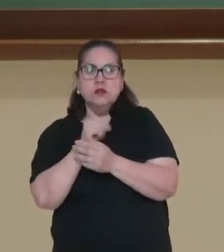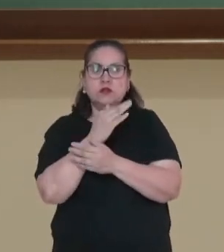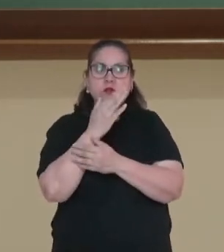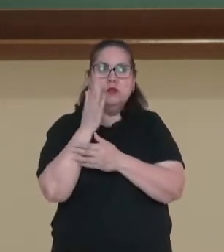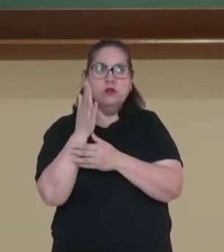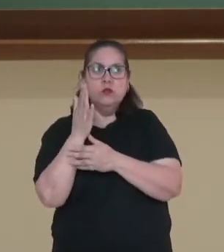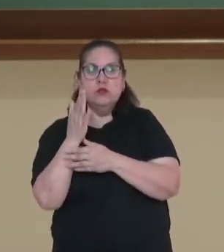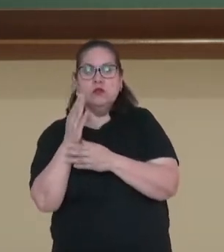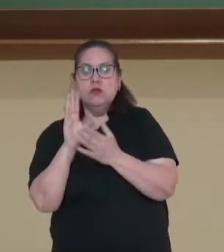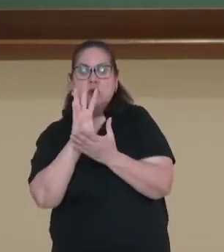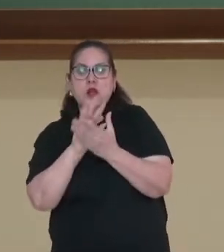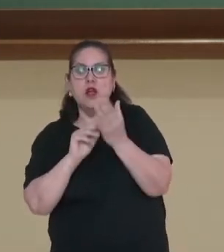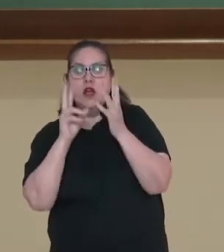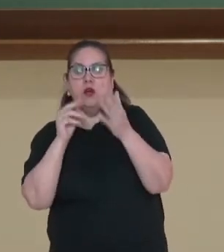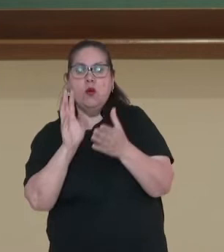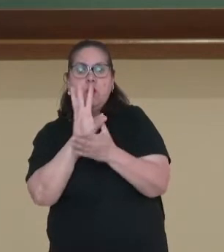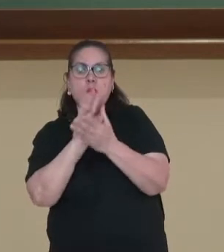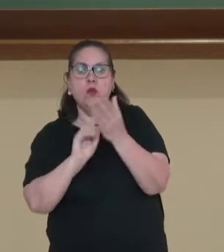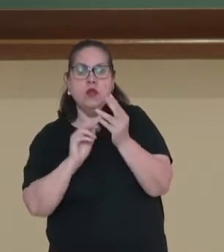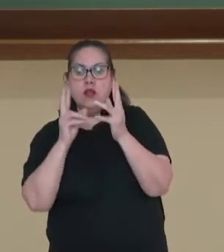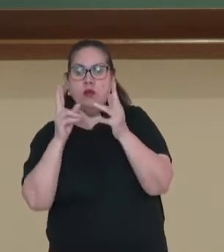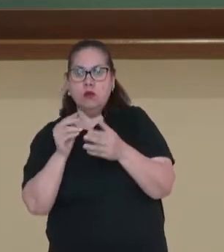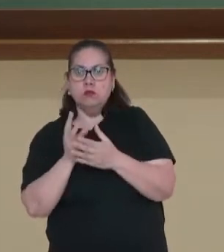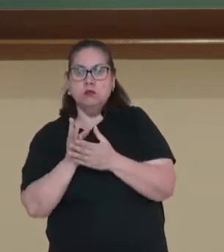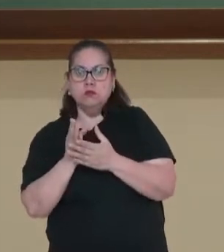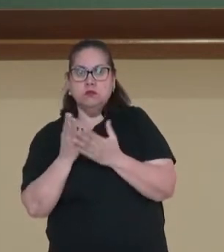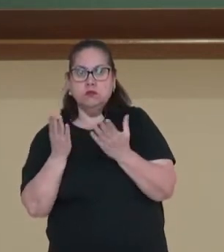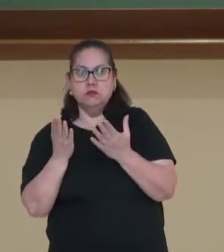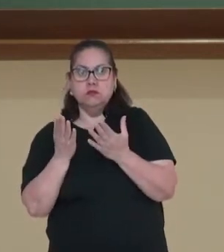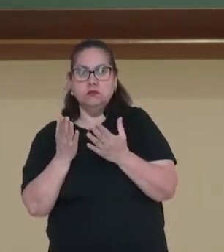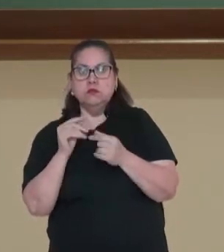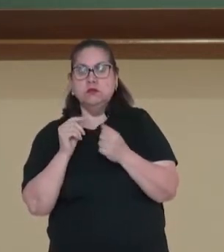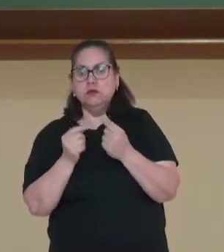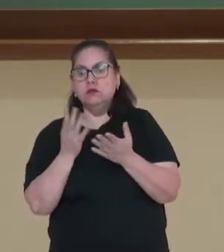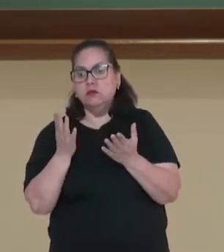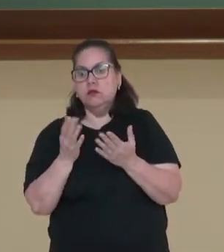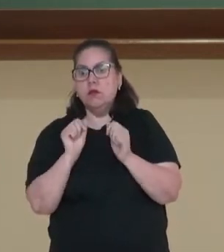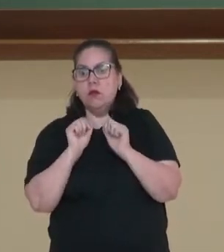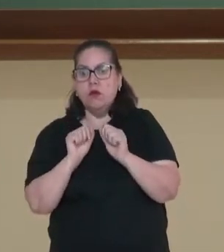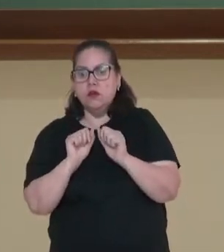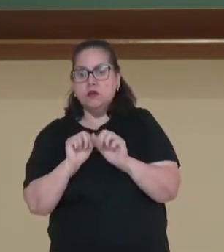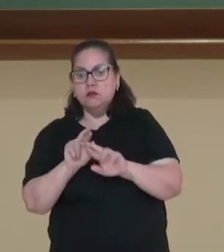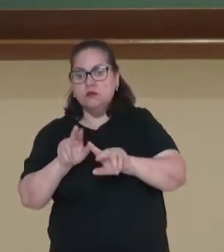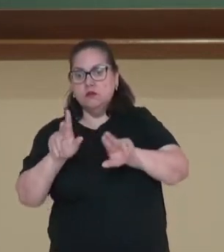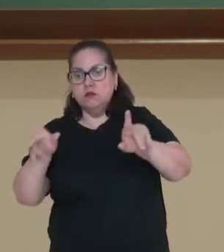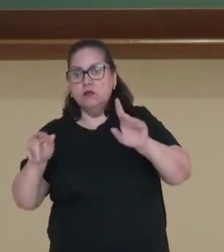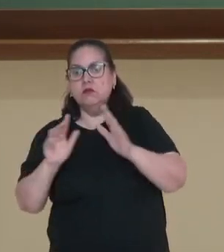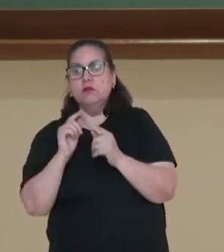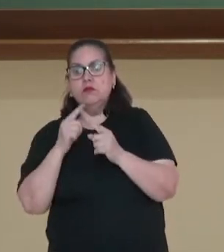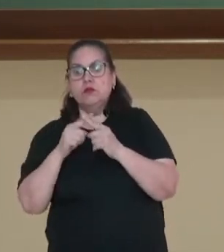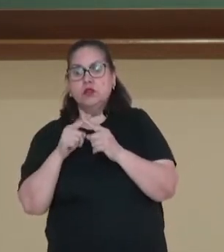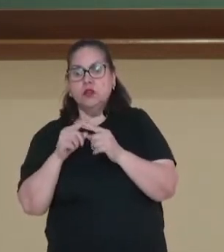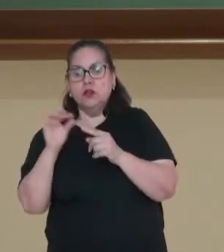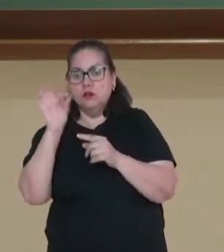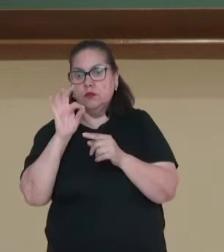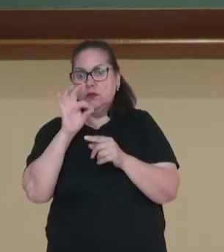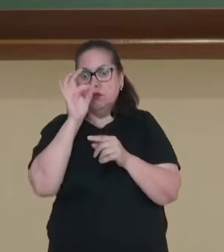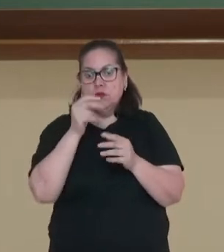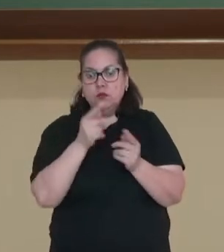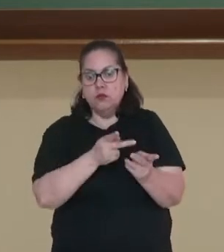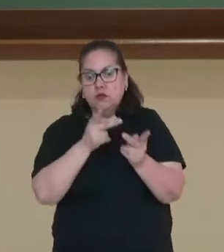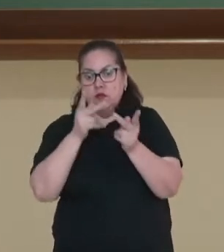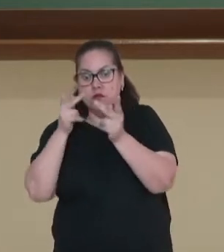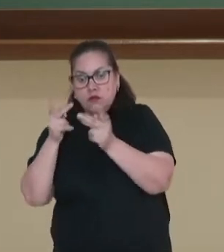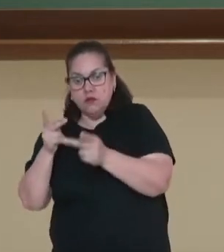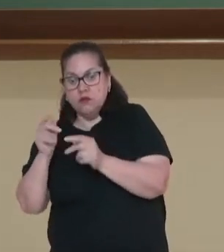ser um clone, como se fosse um clone daquela planta ali, tá? Então isso daí permite uma variabilidade genética, por quê? Quando o inseto vai